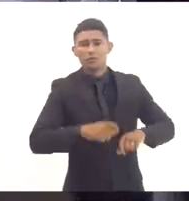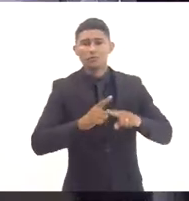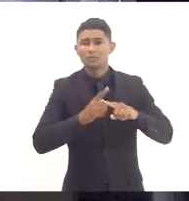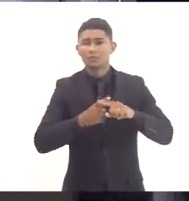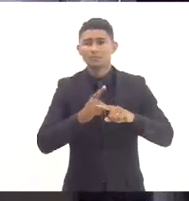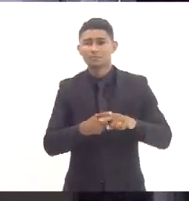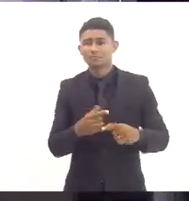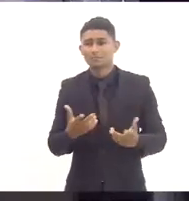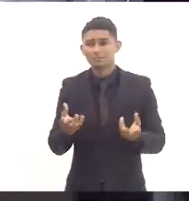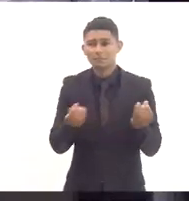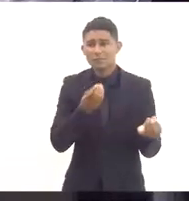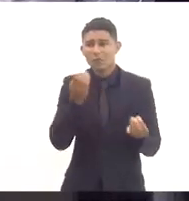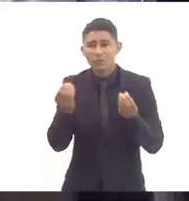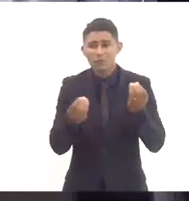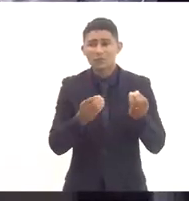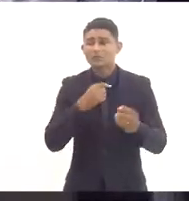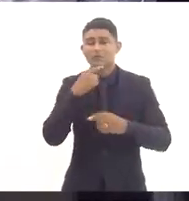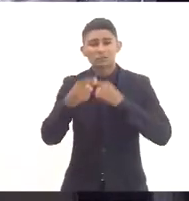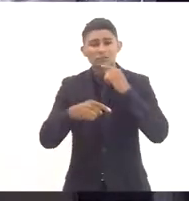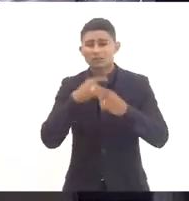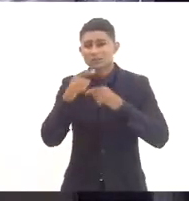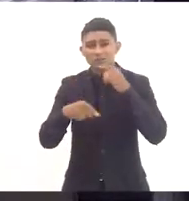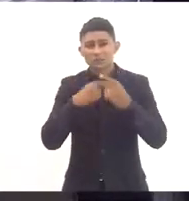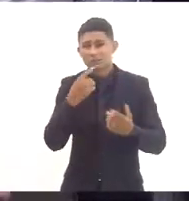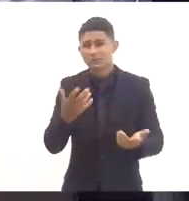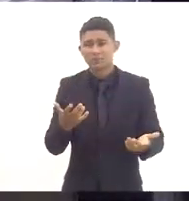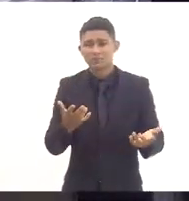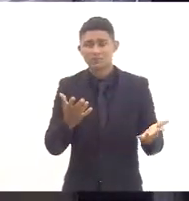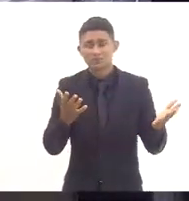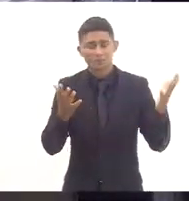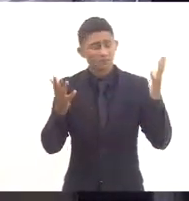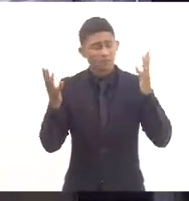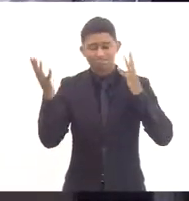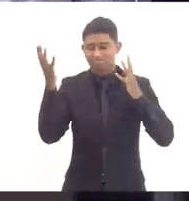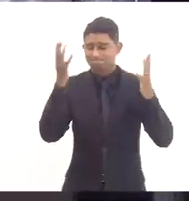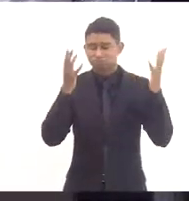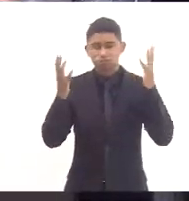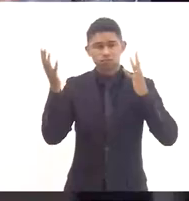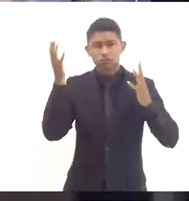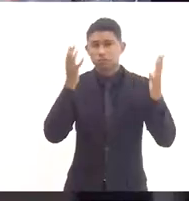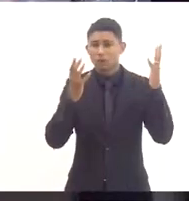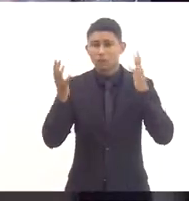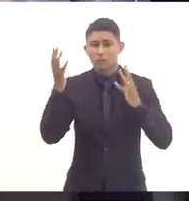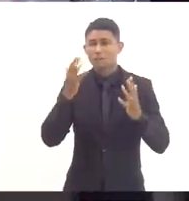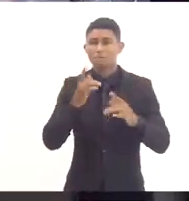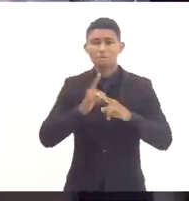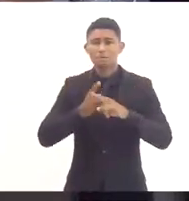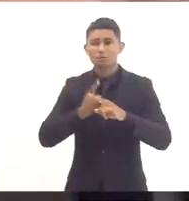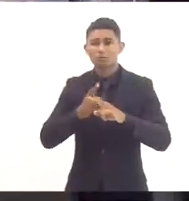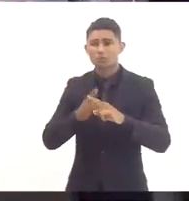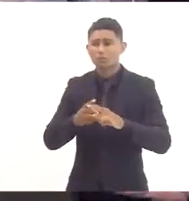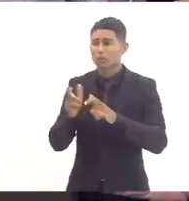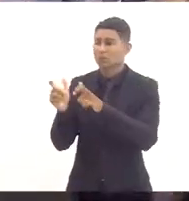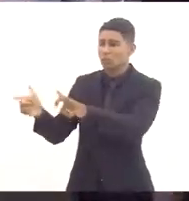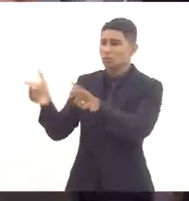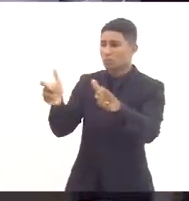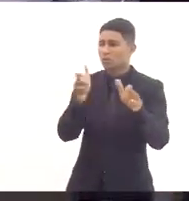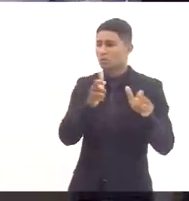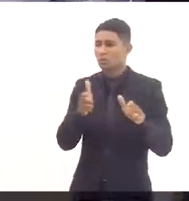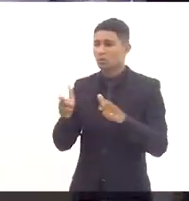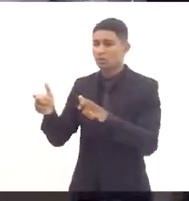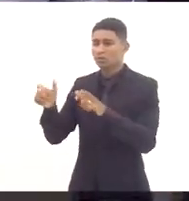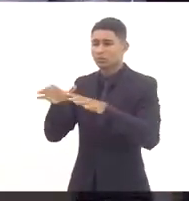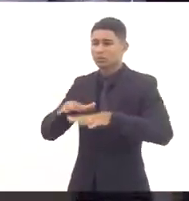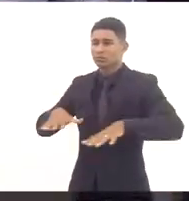como você ser normal não tem como você surta é todas as portas que você bate pedindo socorro